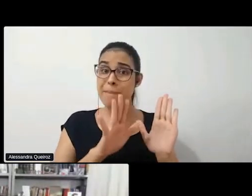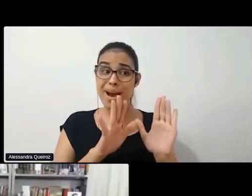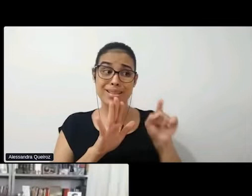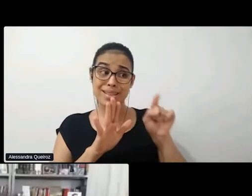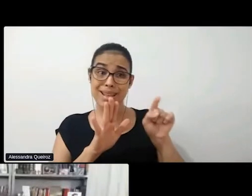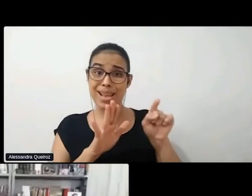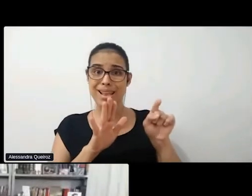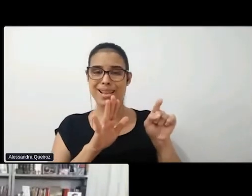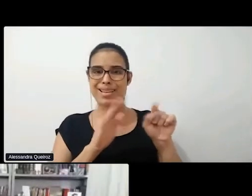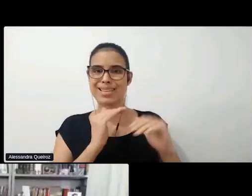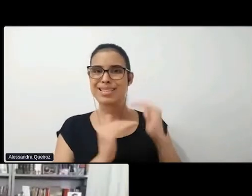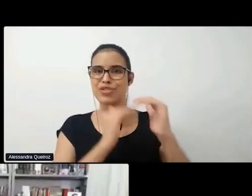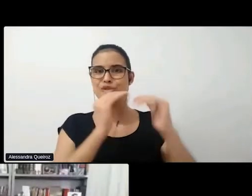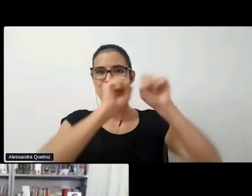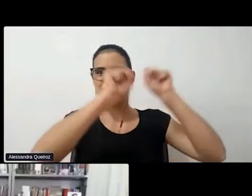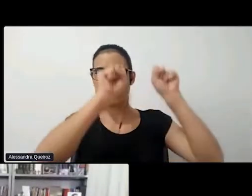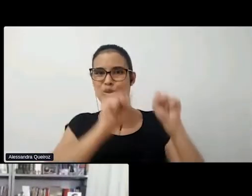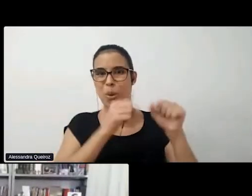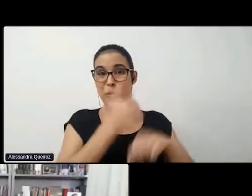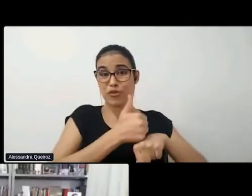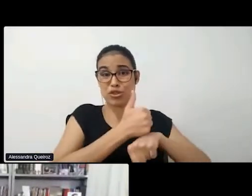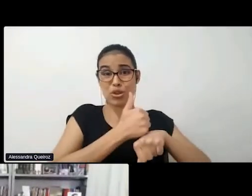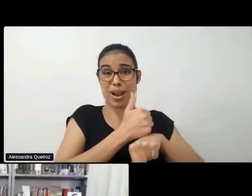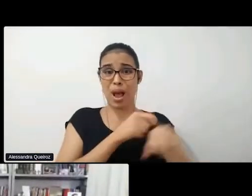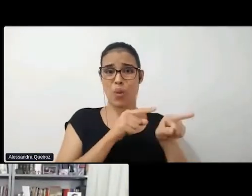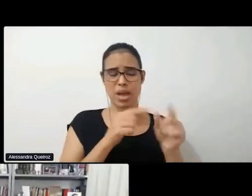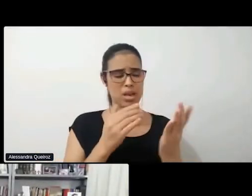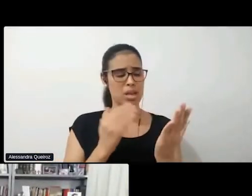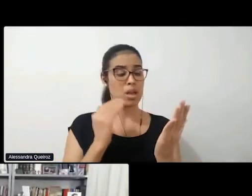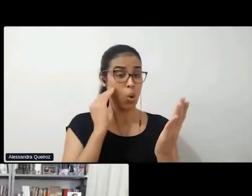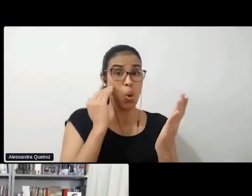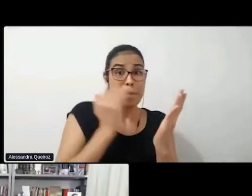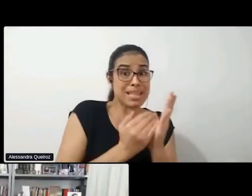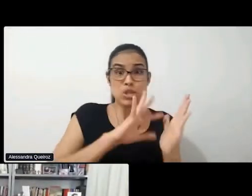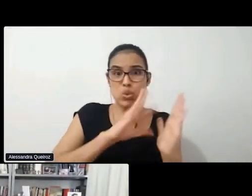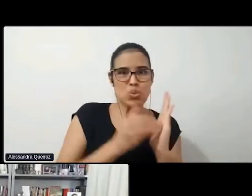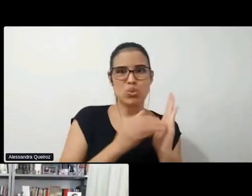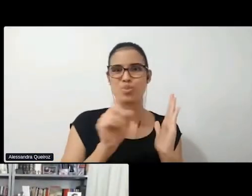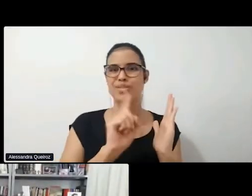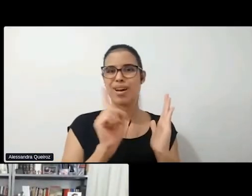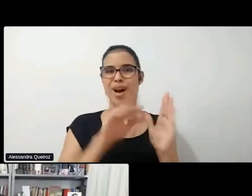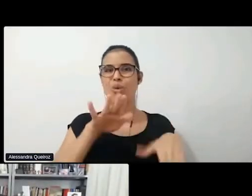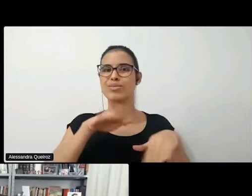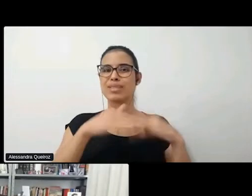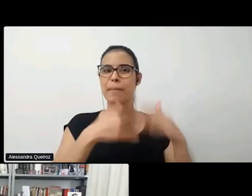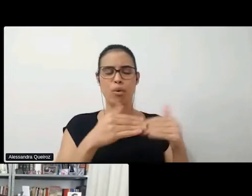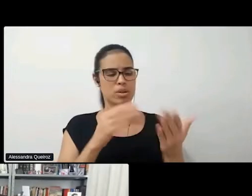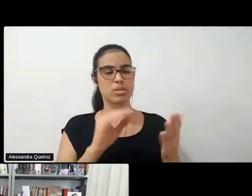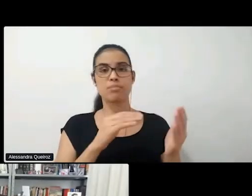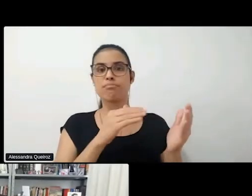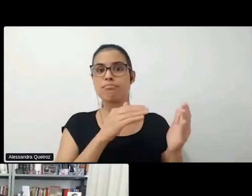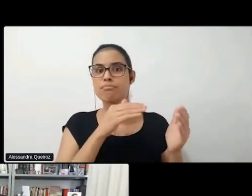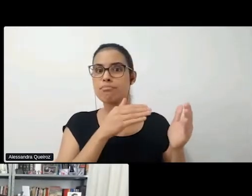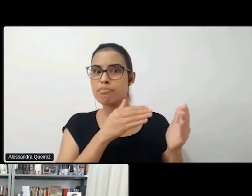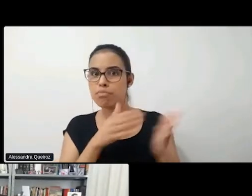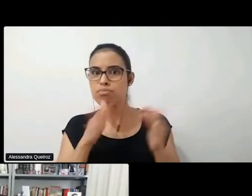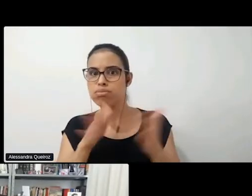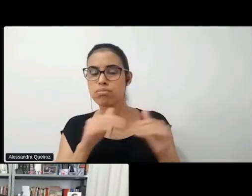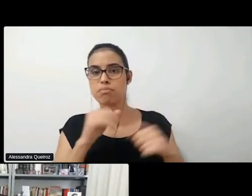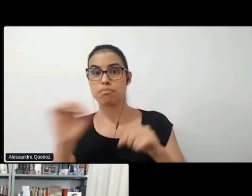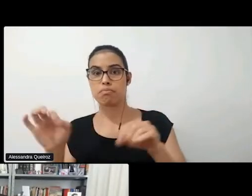migué. Ah, não pensei nisso, putz, esqueci. Nossa, passou em branco. Não, realmente acontece, erros humanos